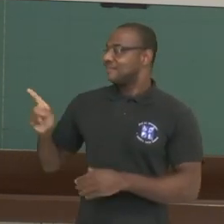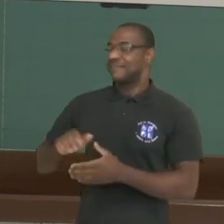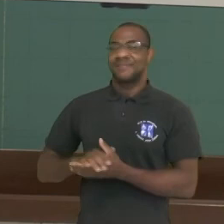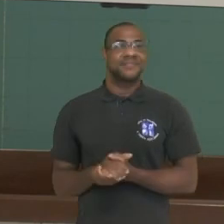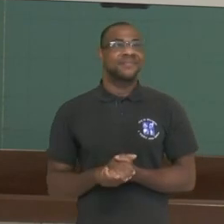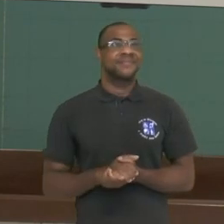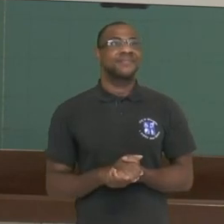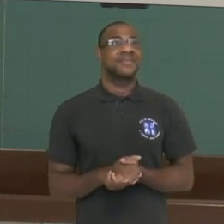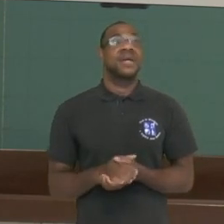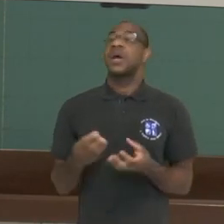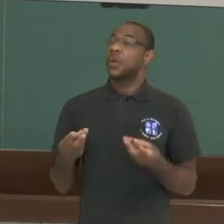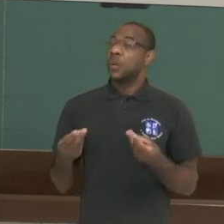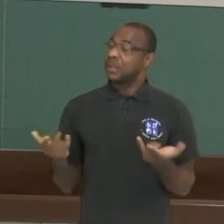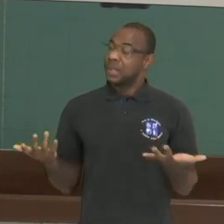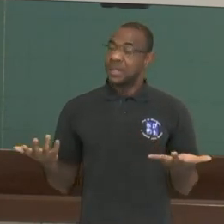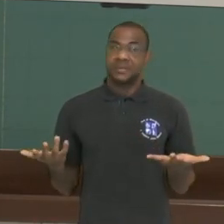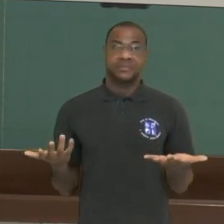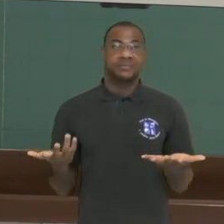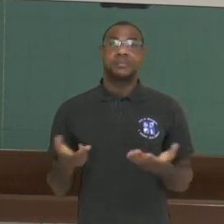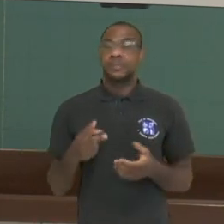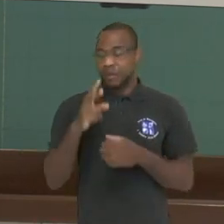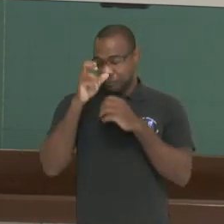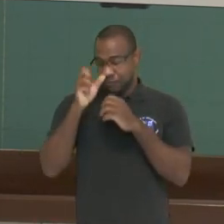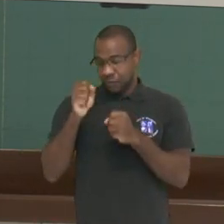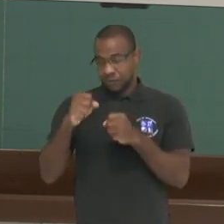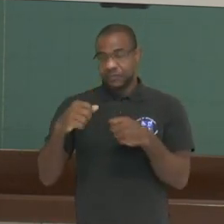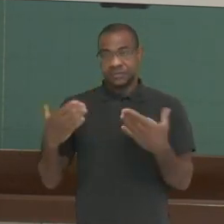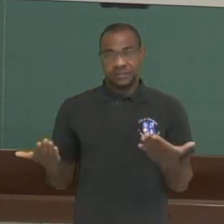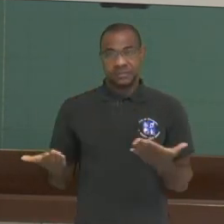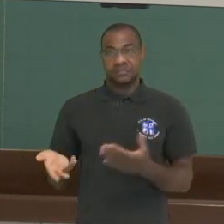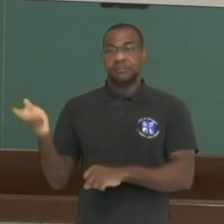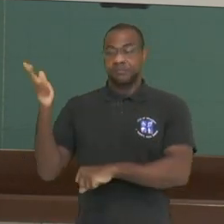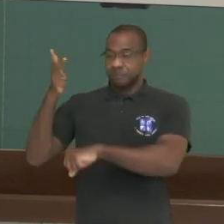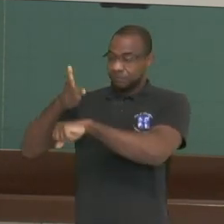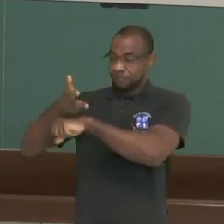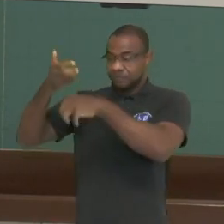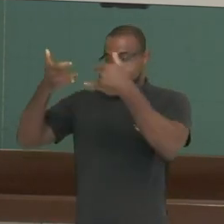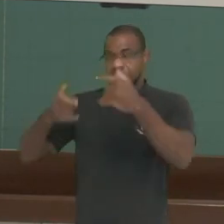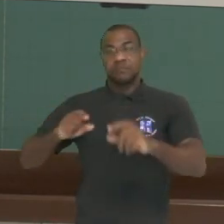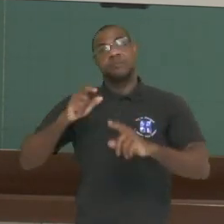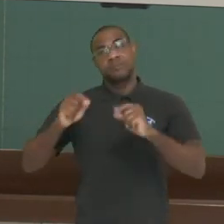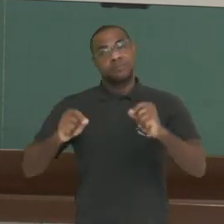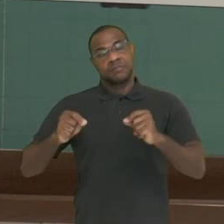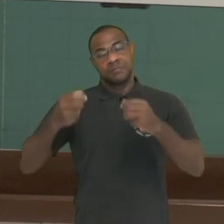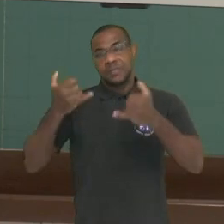sua qualidade e por ser tão resistentes. Nesse vídeo, nós falamos sobre